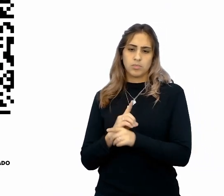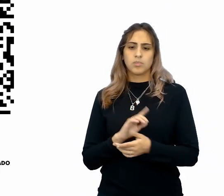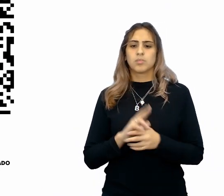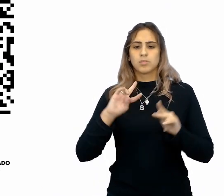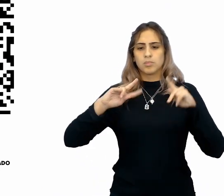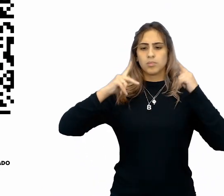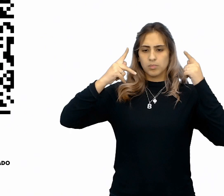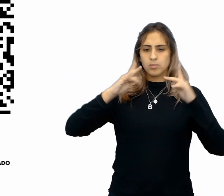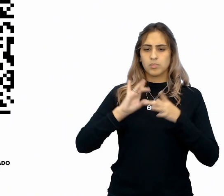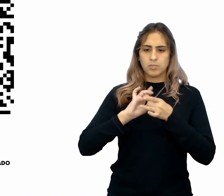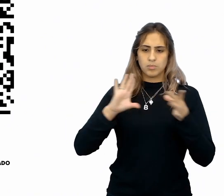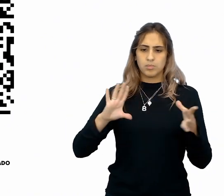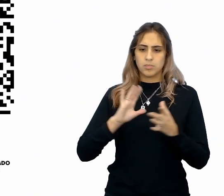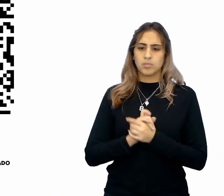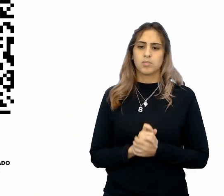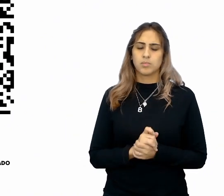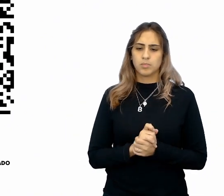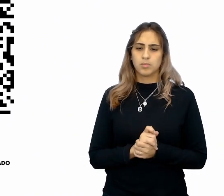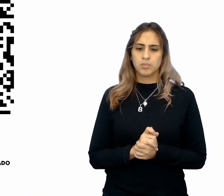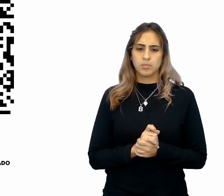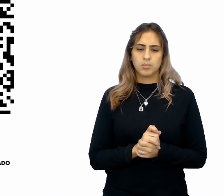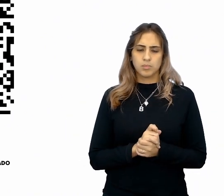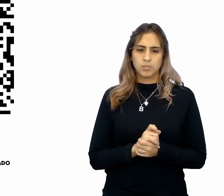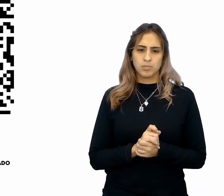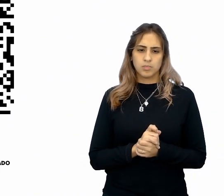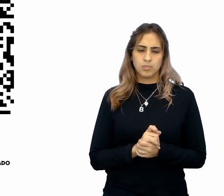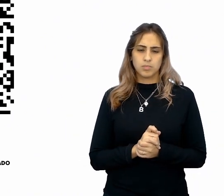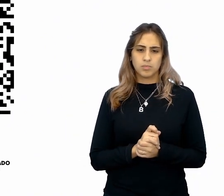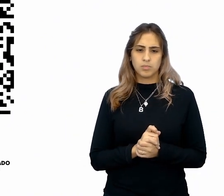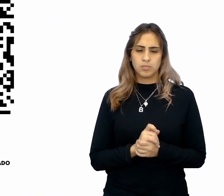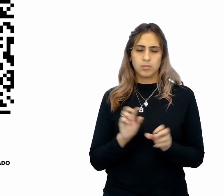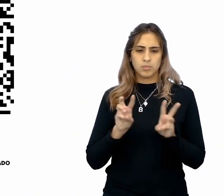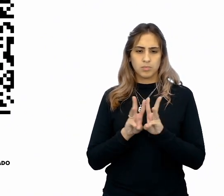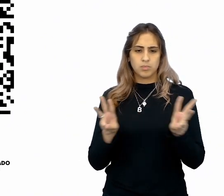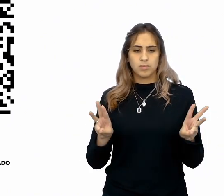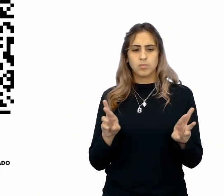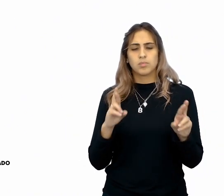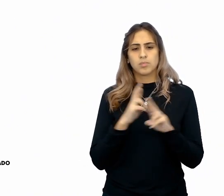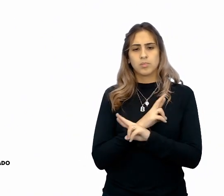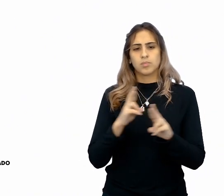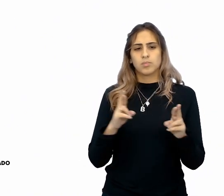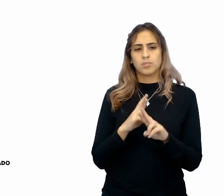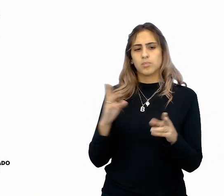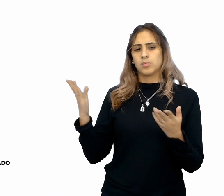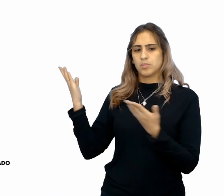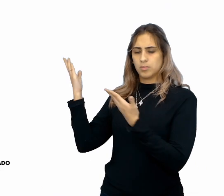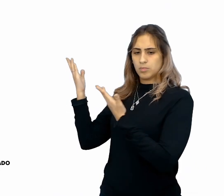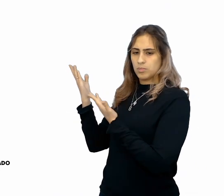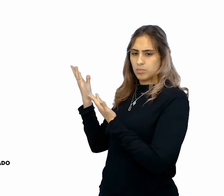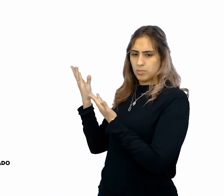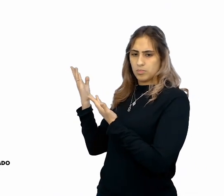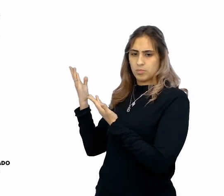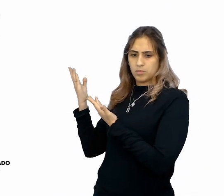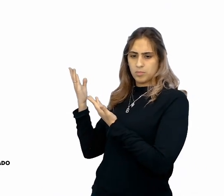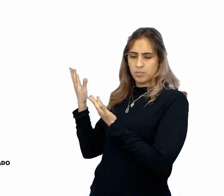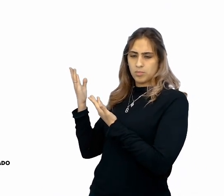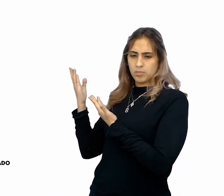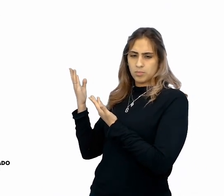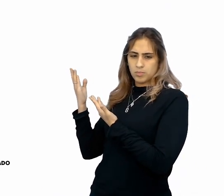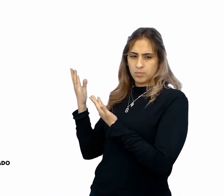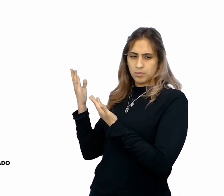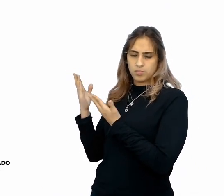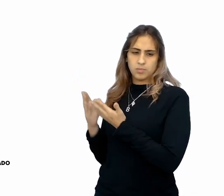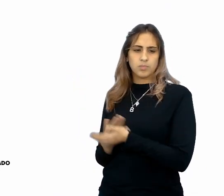link disponível aí na plataforma, ok? As referências aí estão, pode passar o slide,